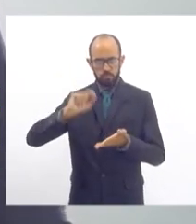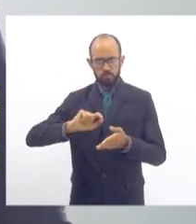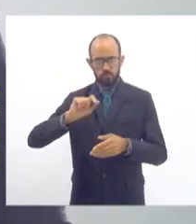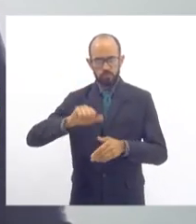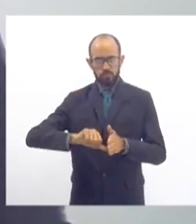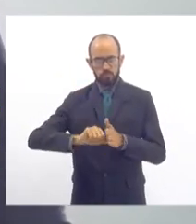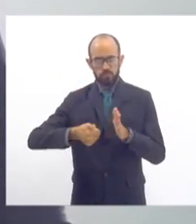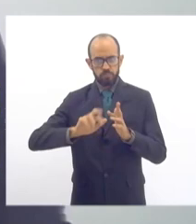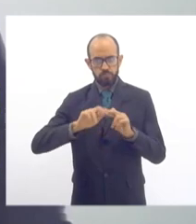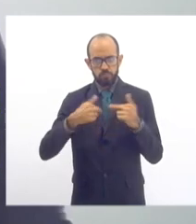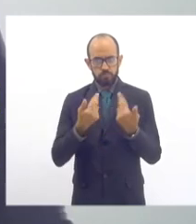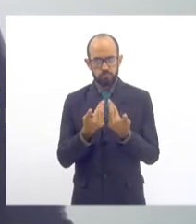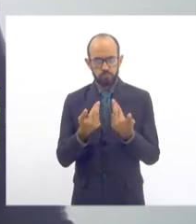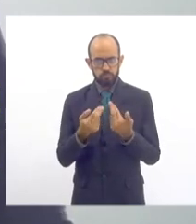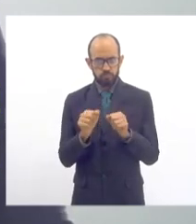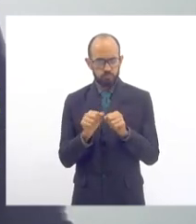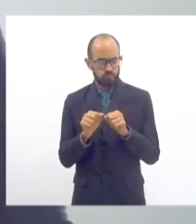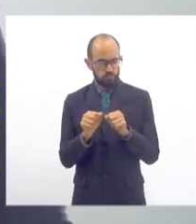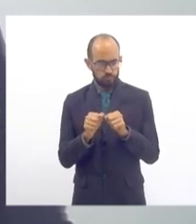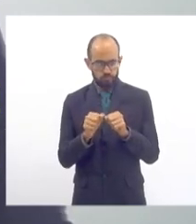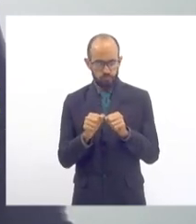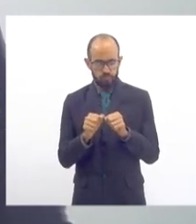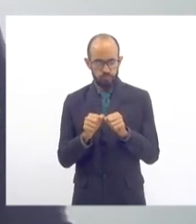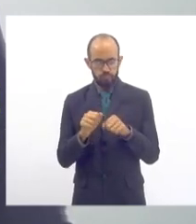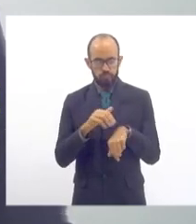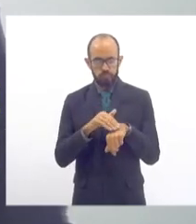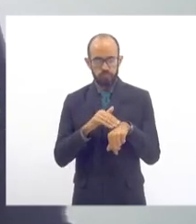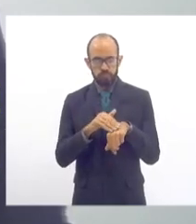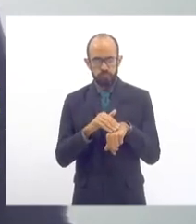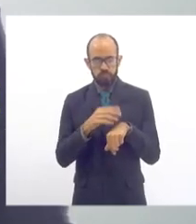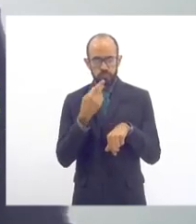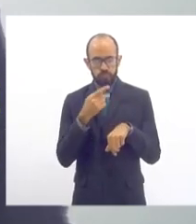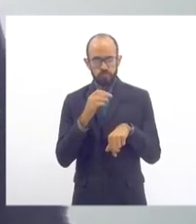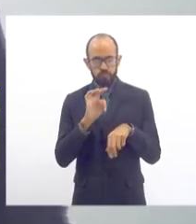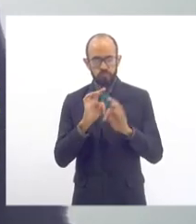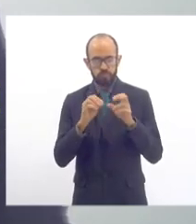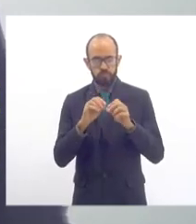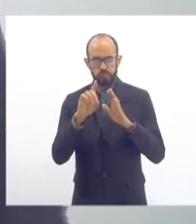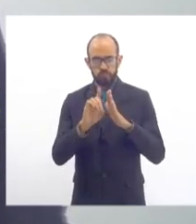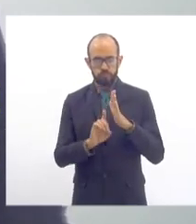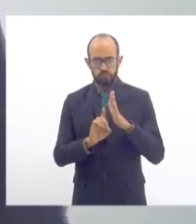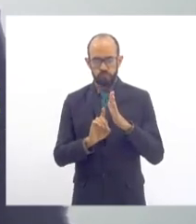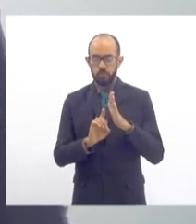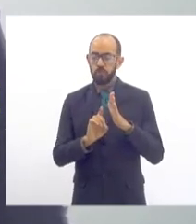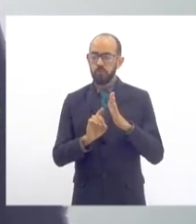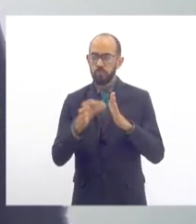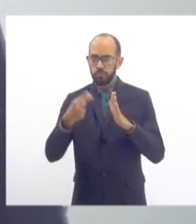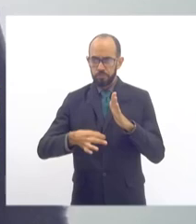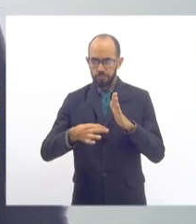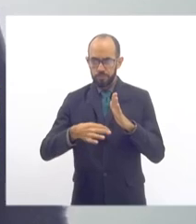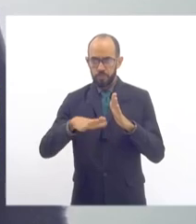reunião que nós fizemos, a primeira coisa que a gente falou, olha, de todos os direitos que são legítimos aqui, o que mais